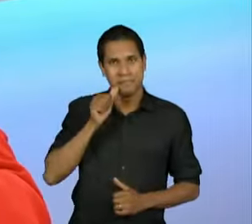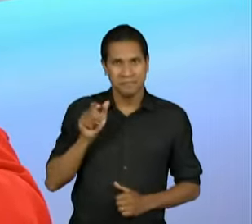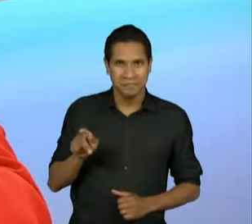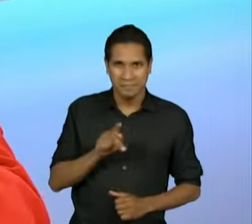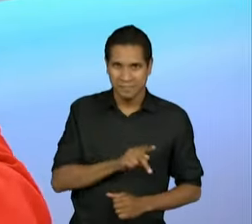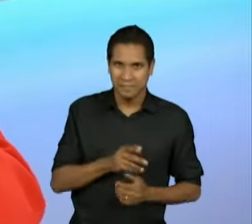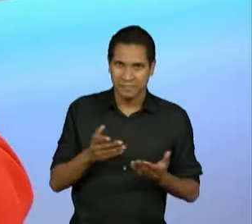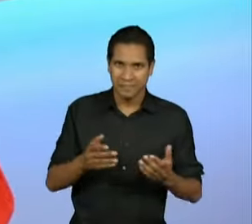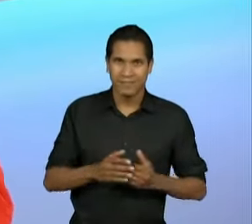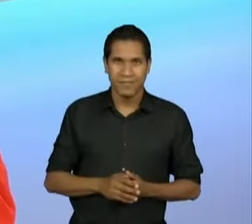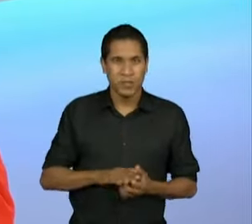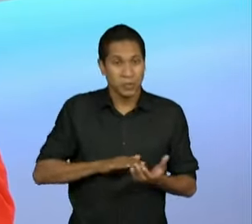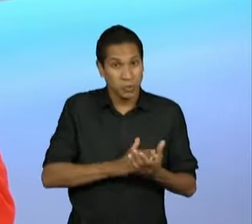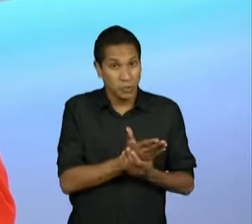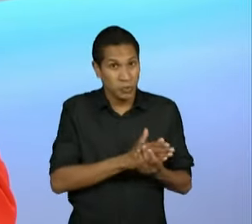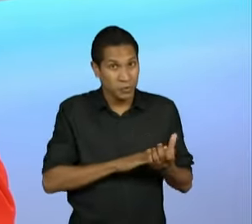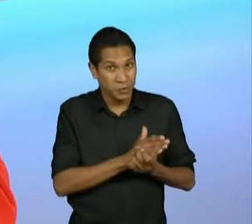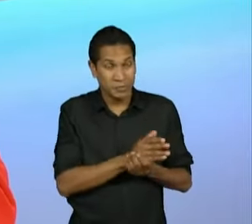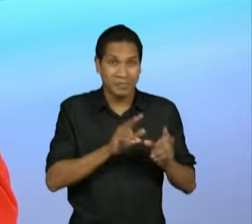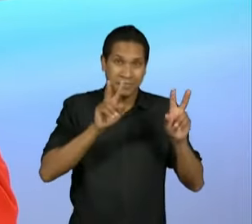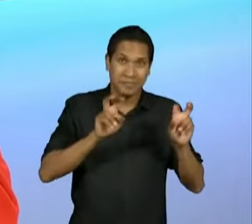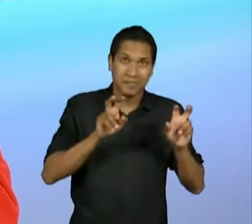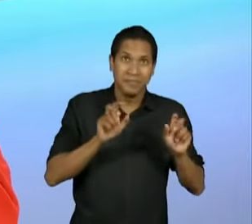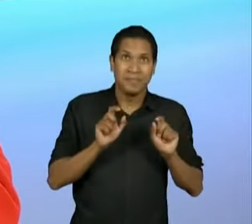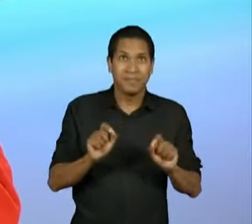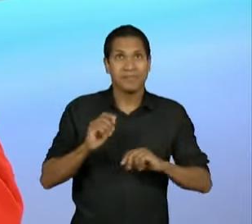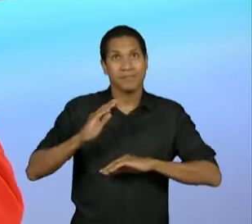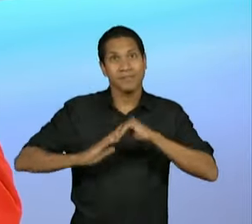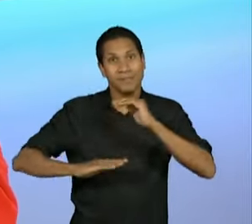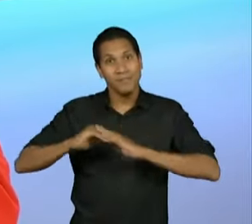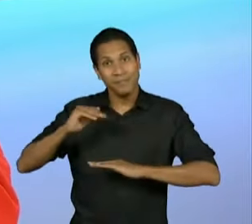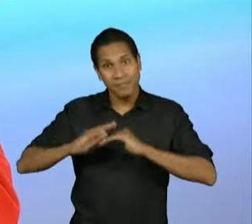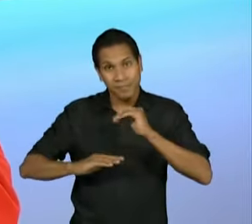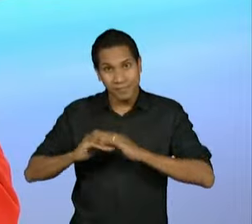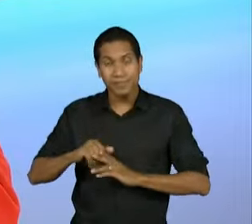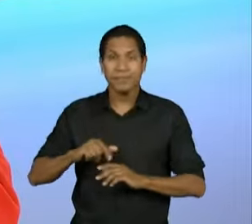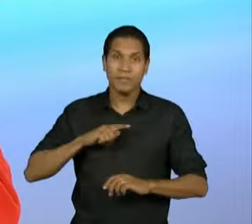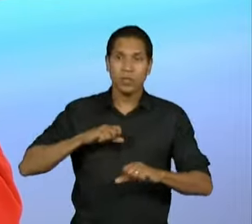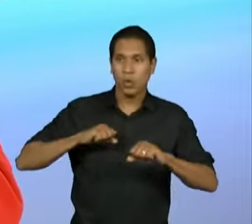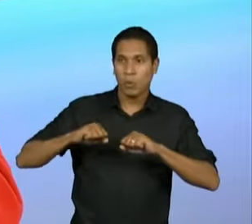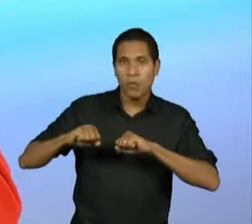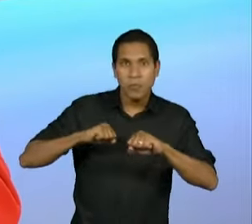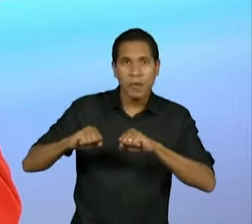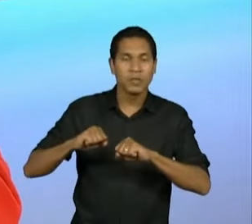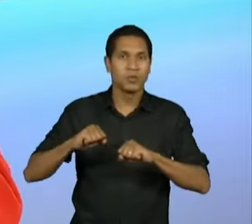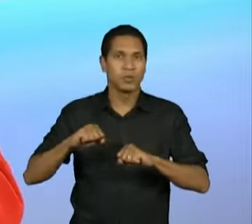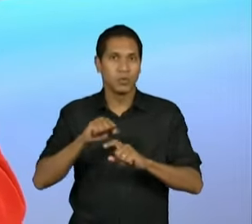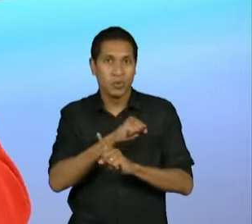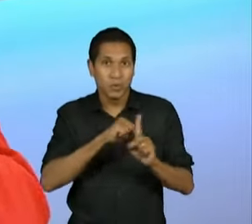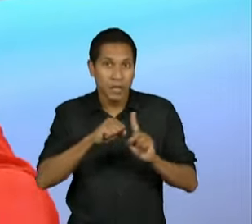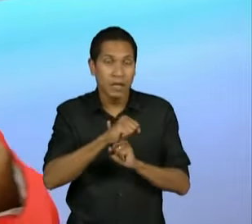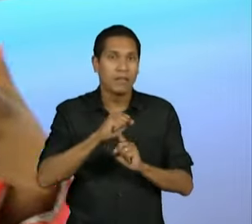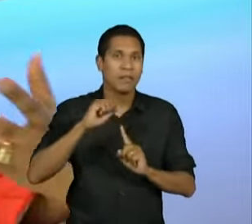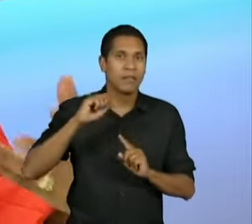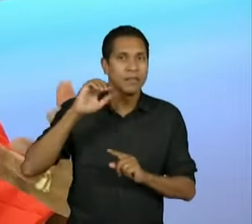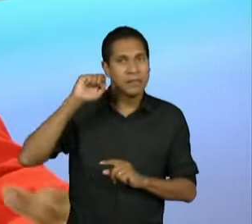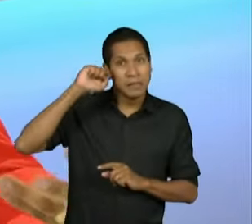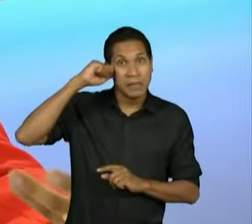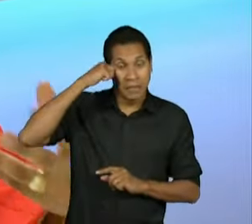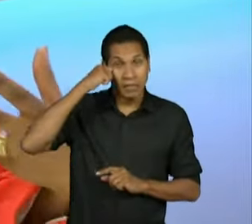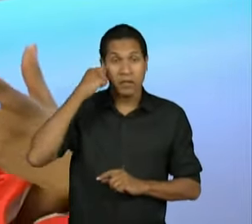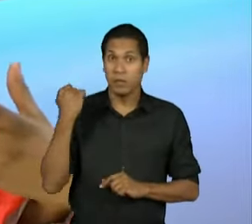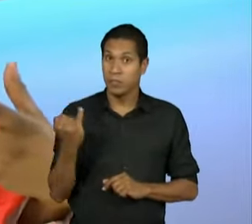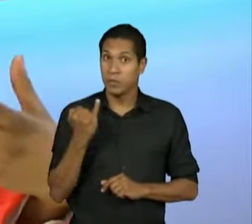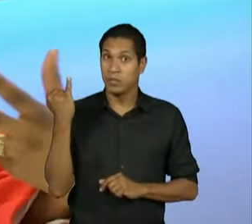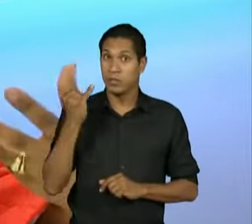em incômodo, né, e retomando um pouco a questão da sua atuação nos movimentos sociais negros, a sua presença, a sua